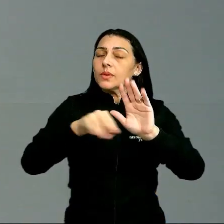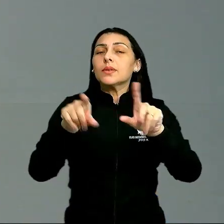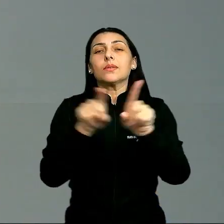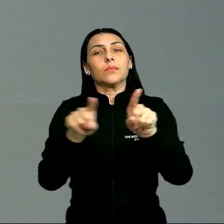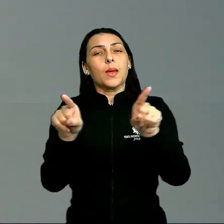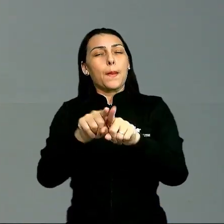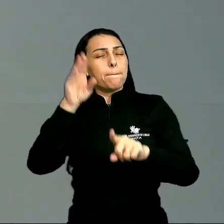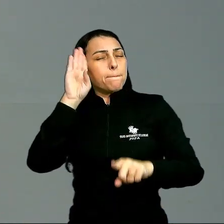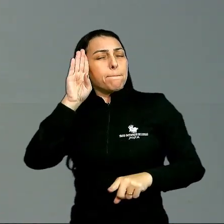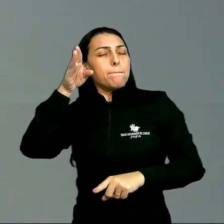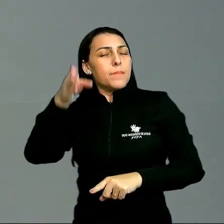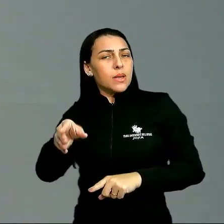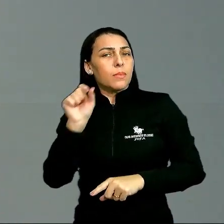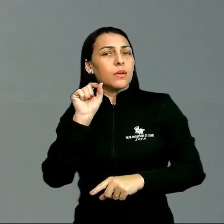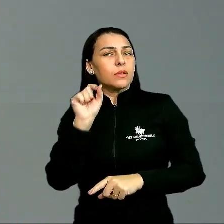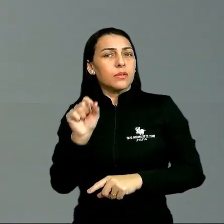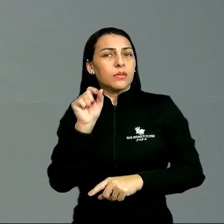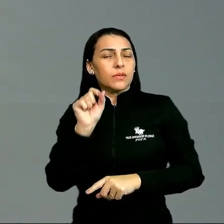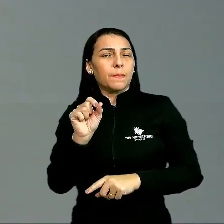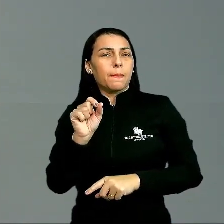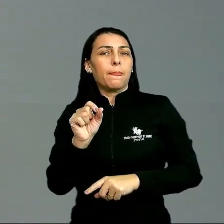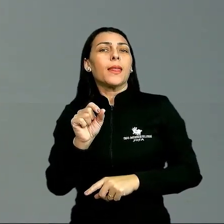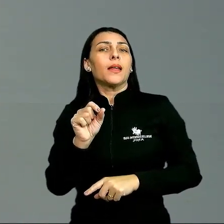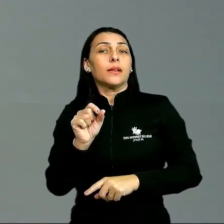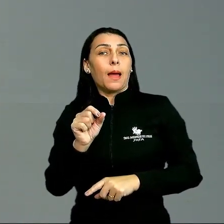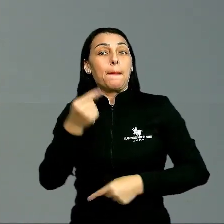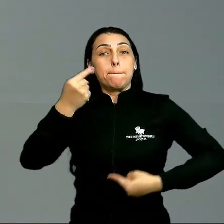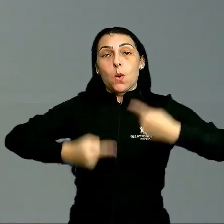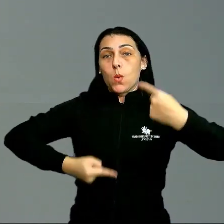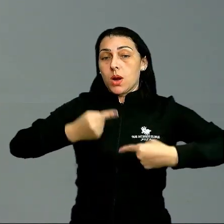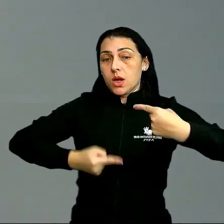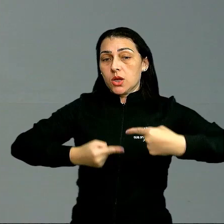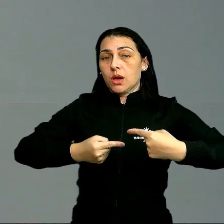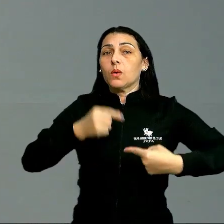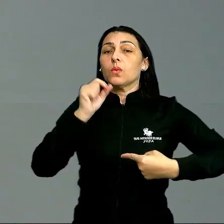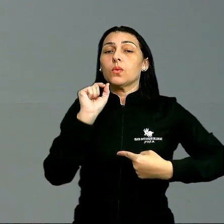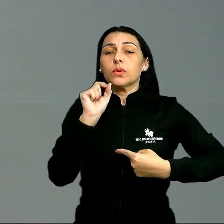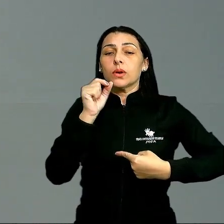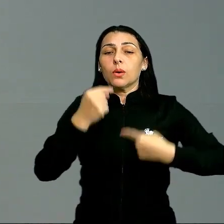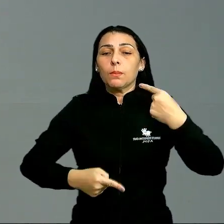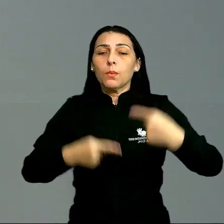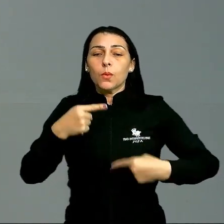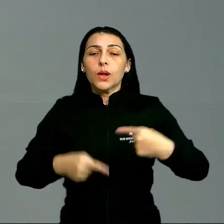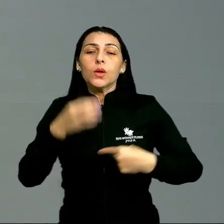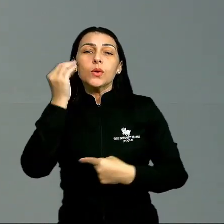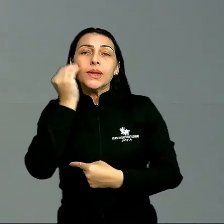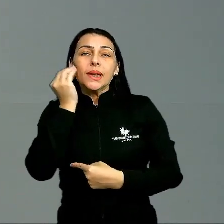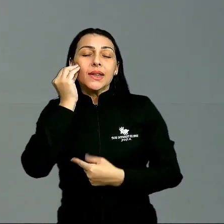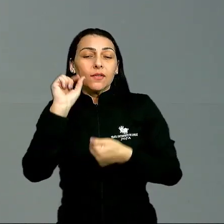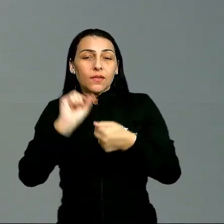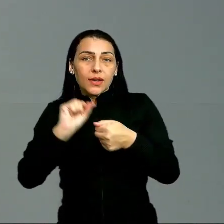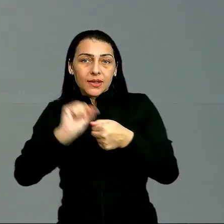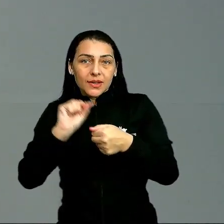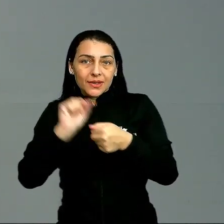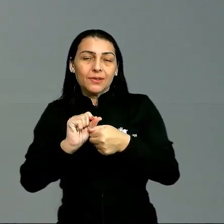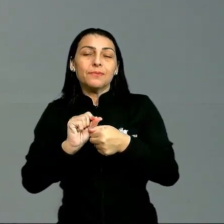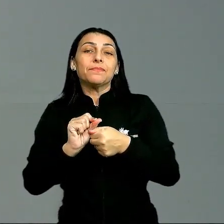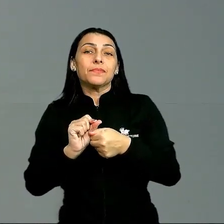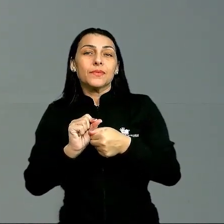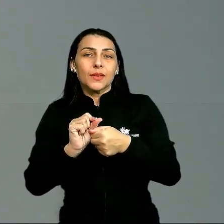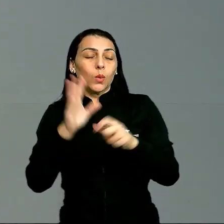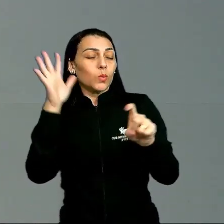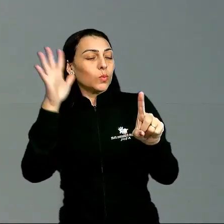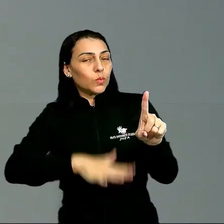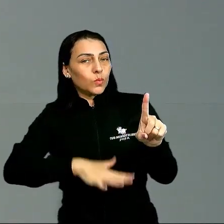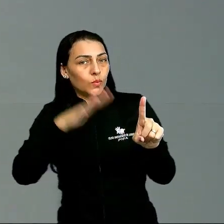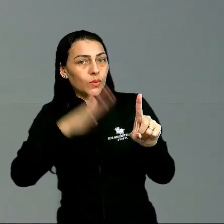publicidades e principalmente, né, gente, no discurso político. O que é que o político tenta fazer com o seu eleitor?